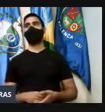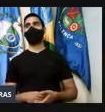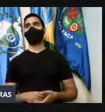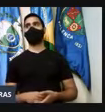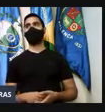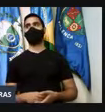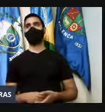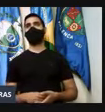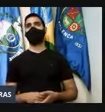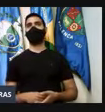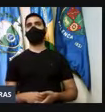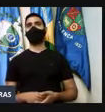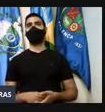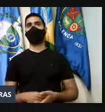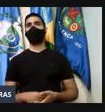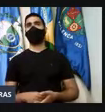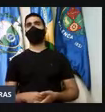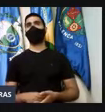noite,